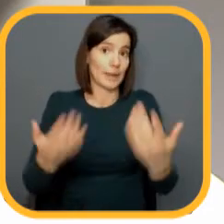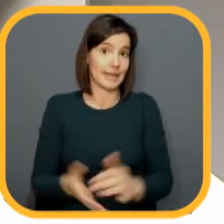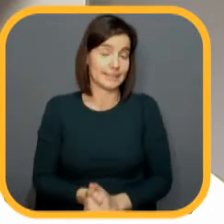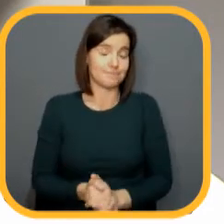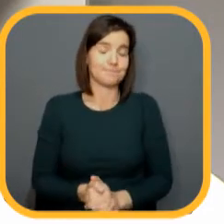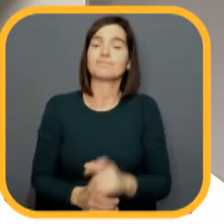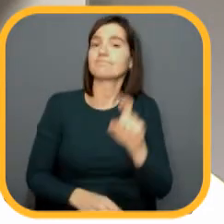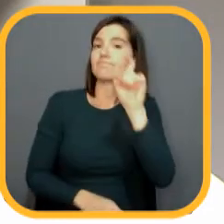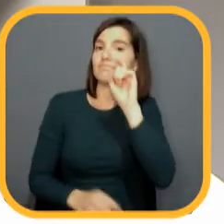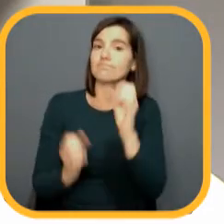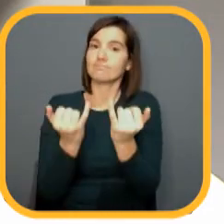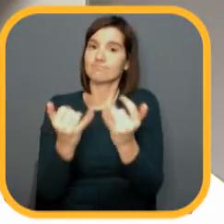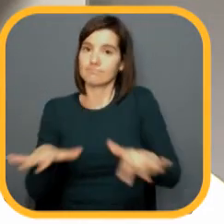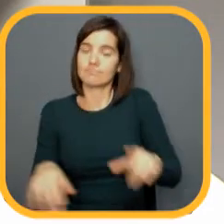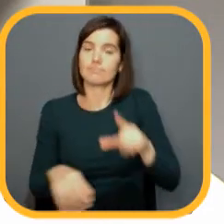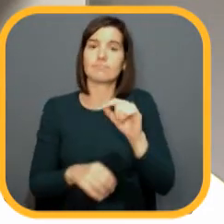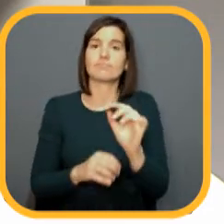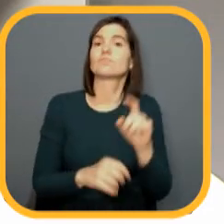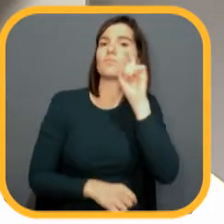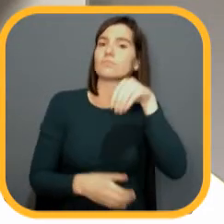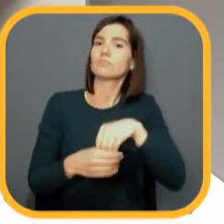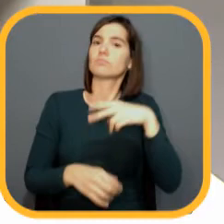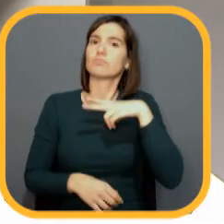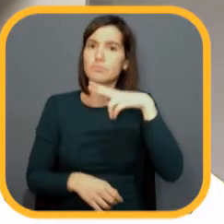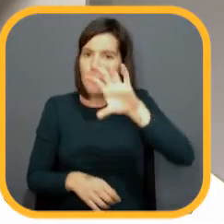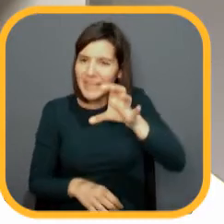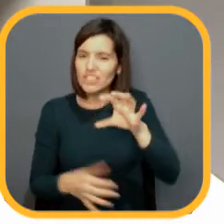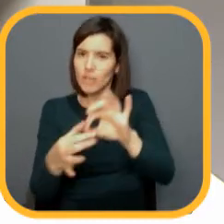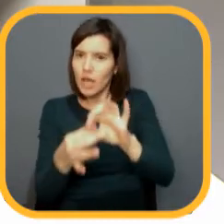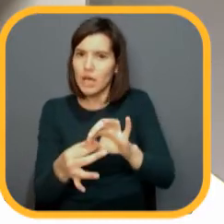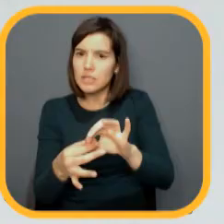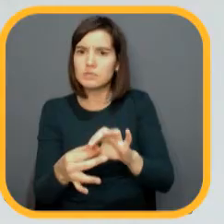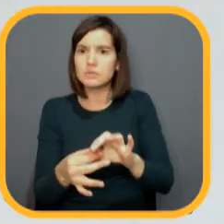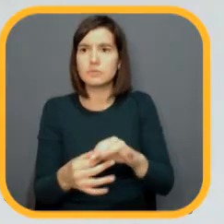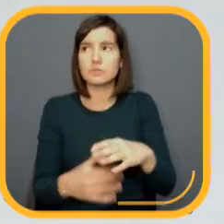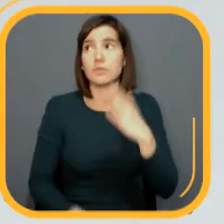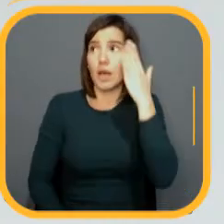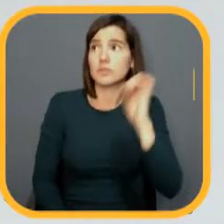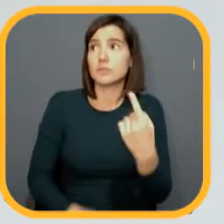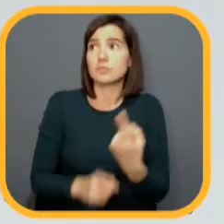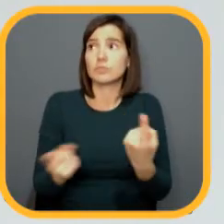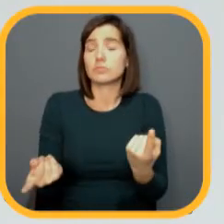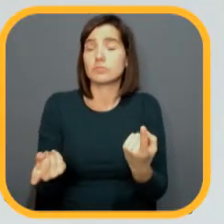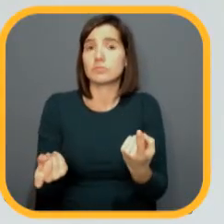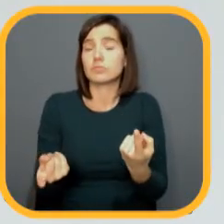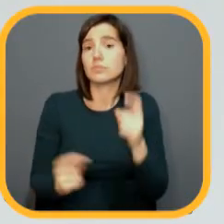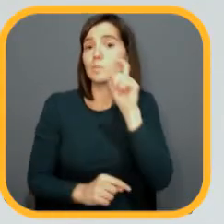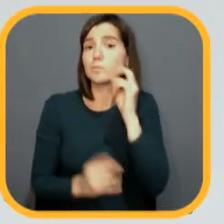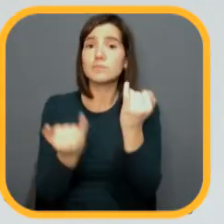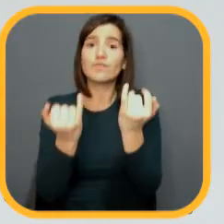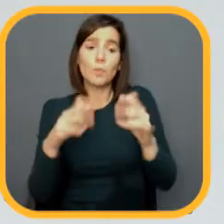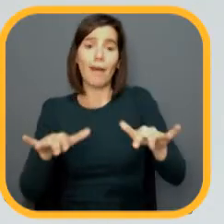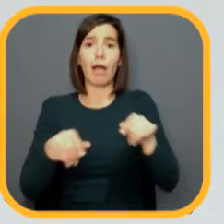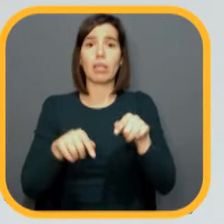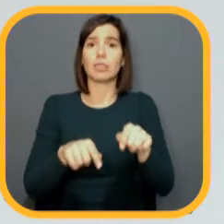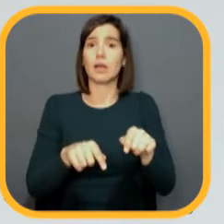roubadas a qualquer pessoa. A segurança informática e a segurança interna de um país estão relacionadas? Eu acho que sim, porque ao fim e ao cabo